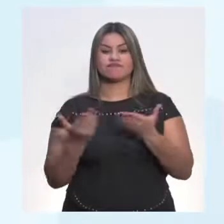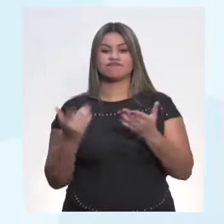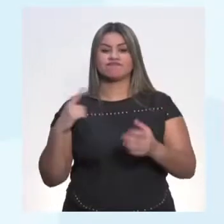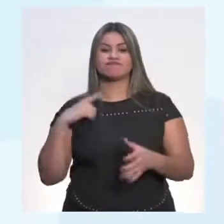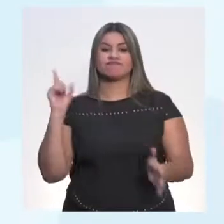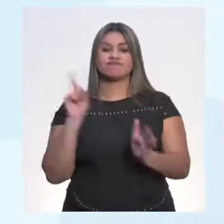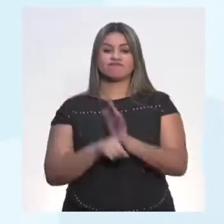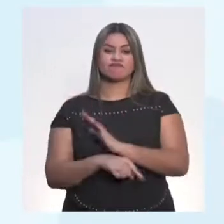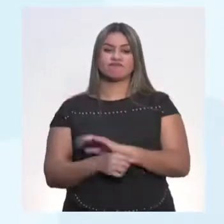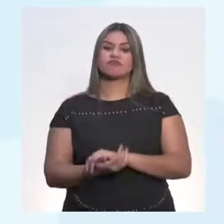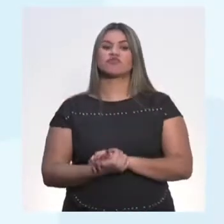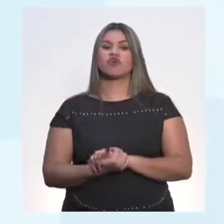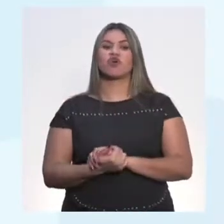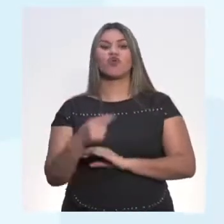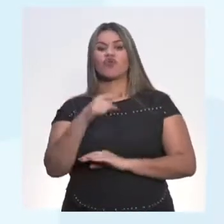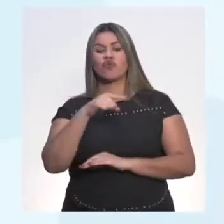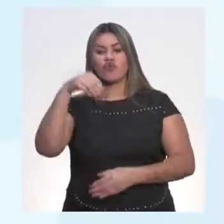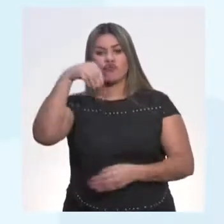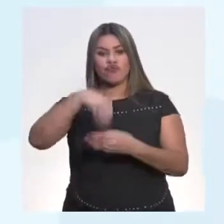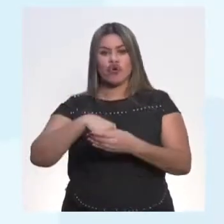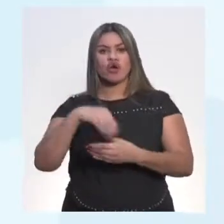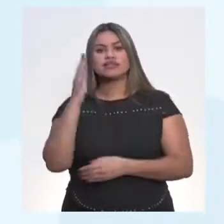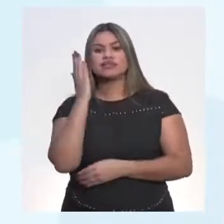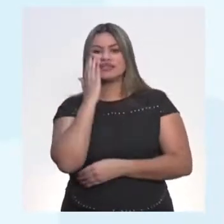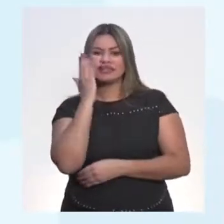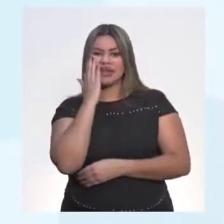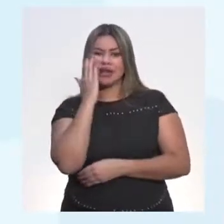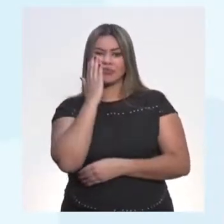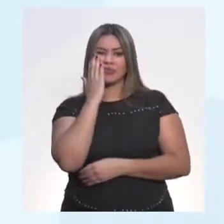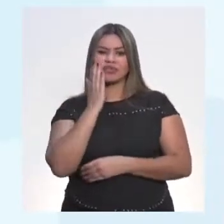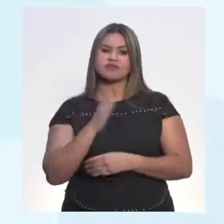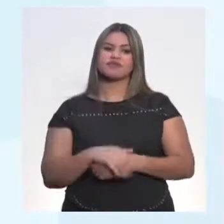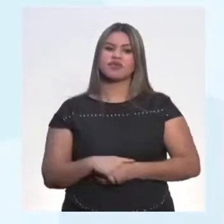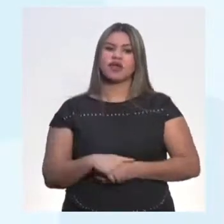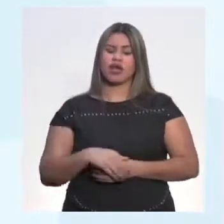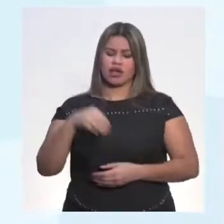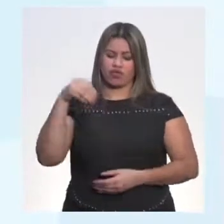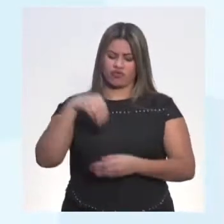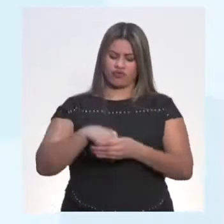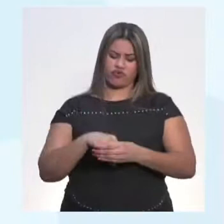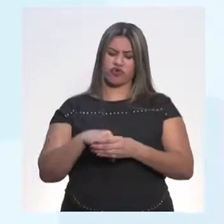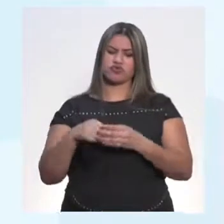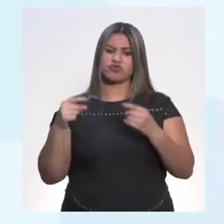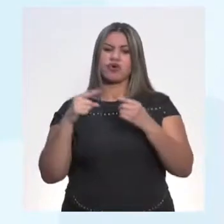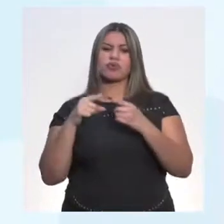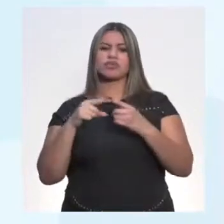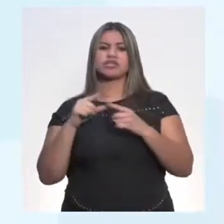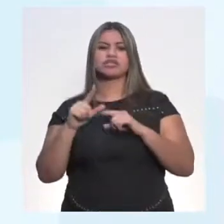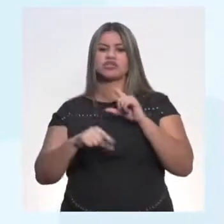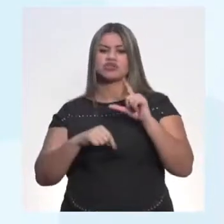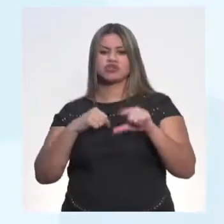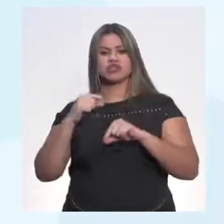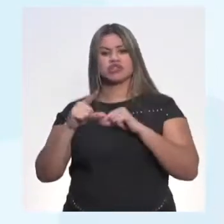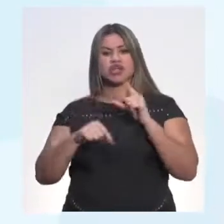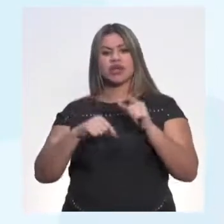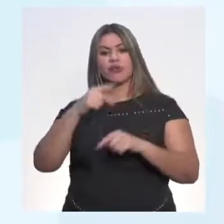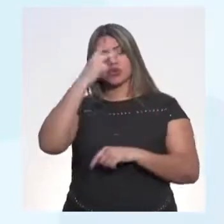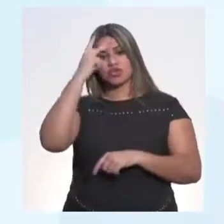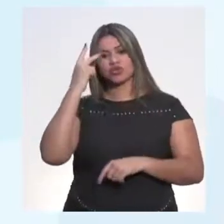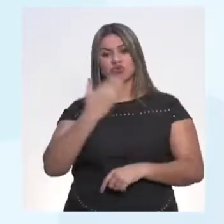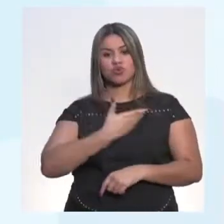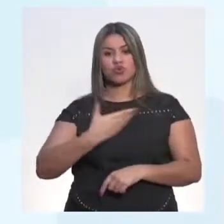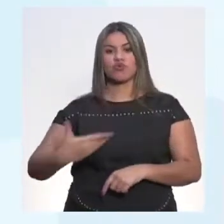pergunta Será que nós sabemos votar agora esse voto né esse Voto para elegermos os nossos candidatos